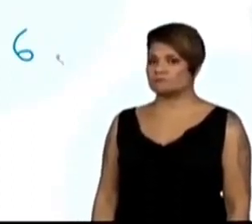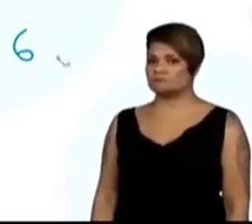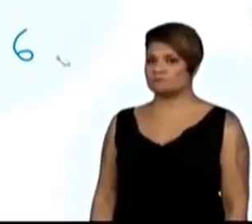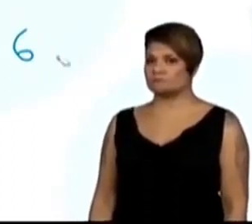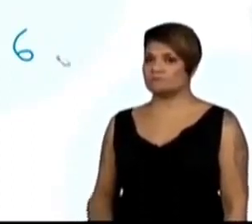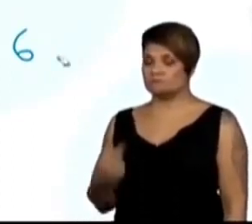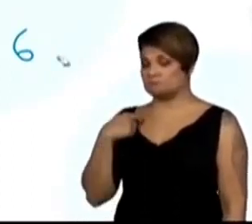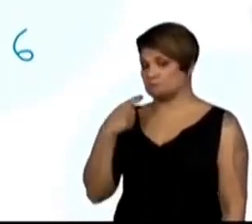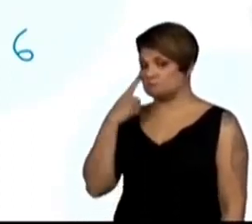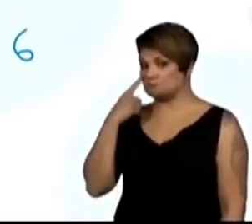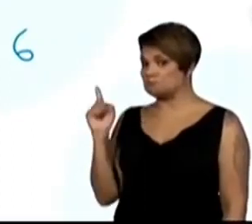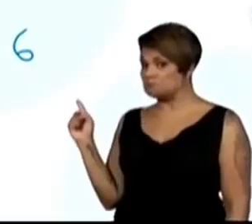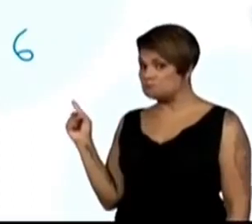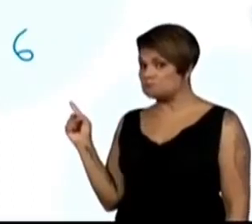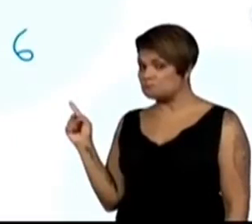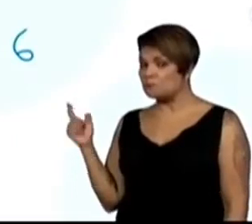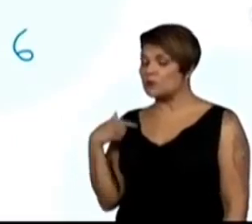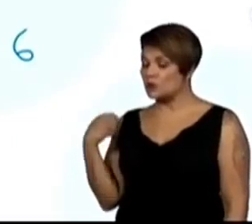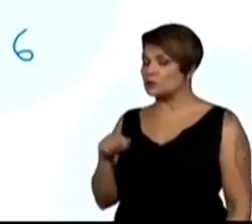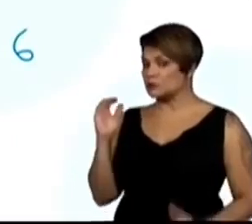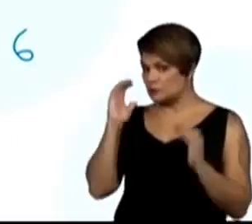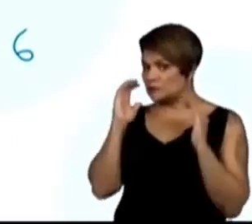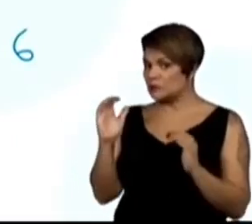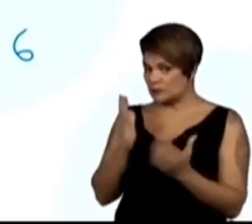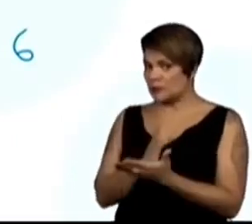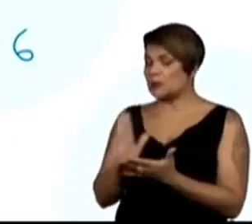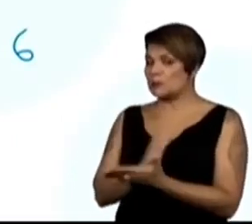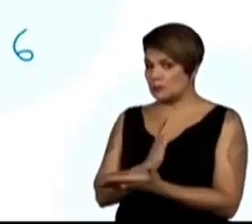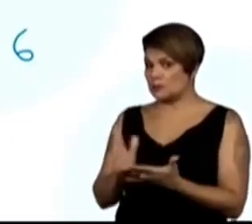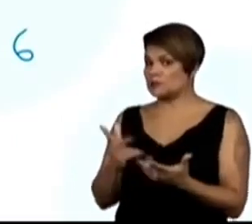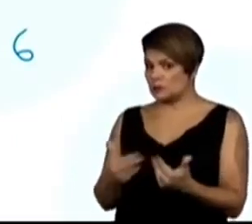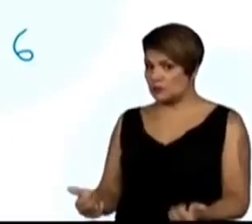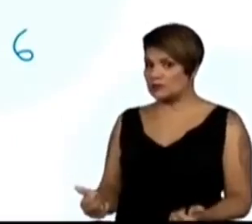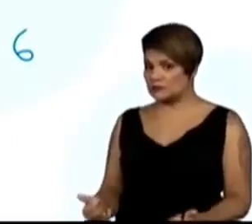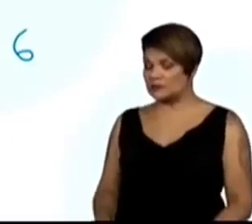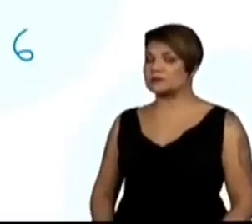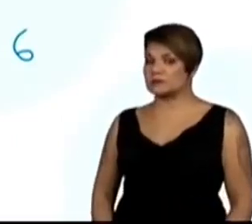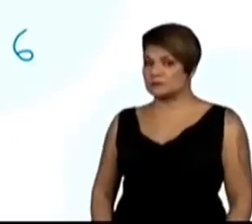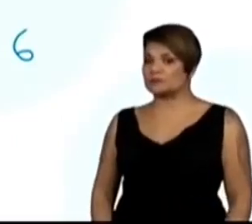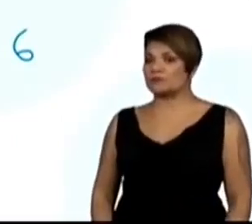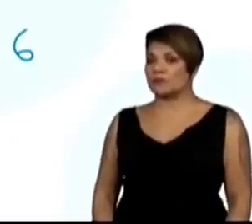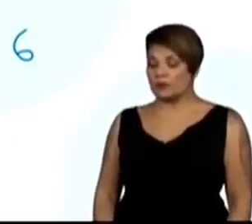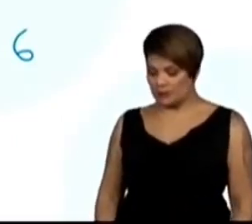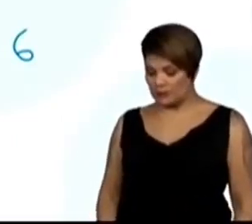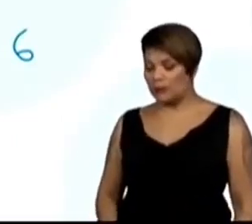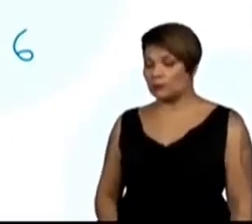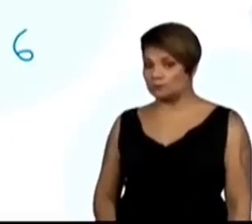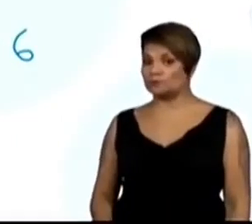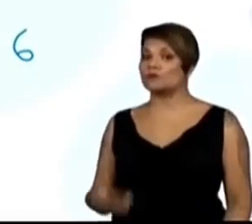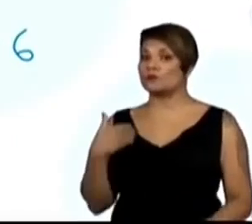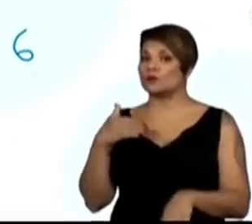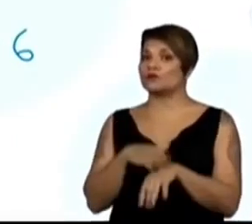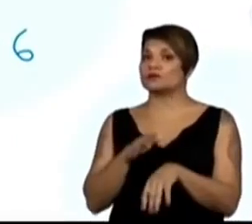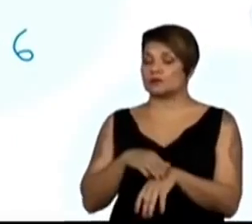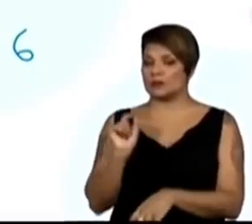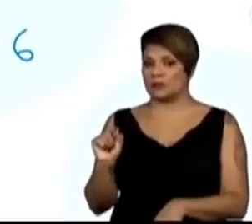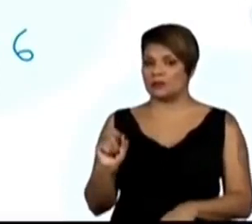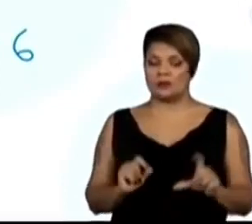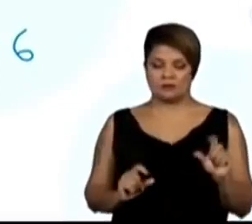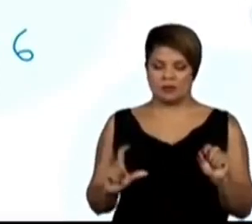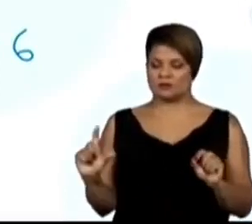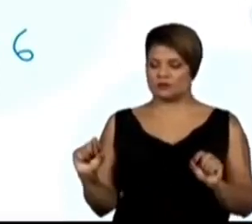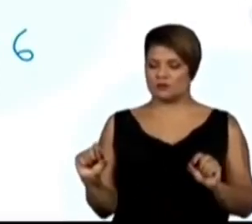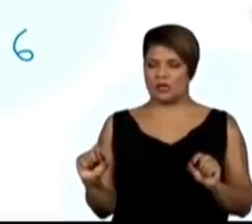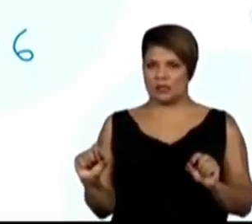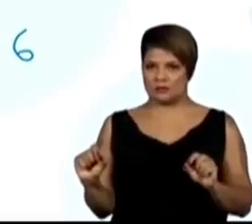essa adição, eu vou ter que respeitar algumas condições, né, professora? Sim. Não posso sair. Então, eu vou fazer o quê? Vou somar esse com